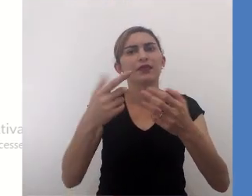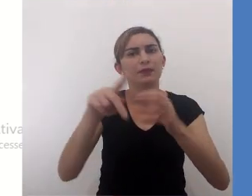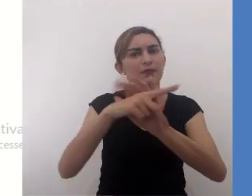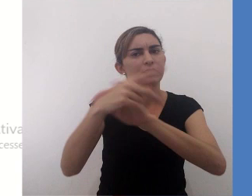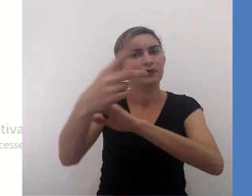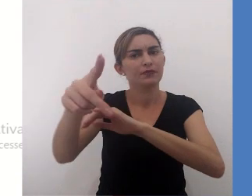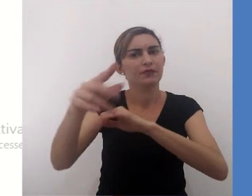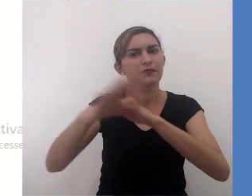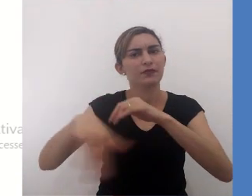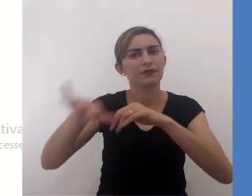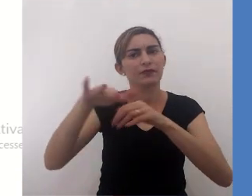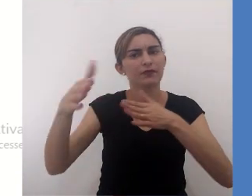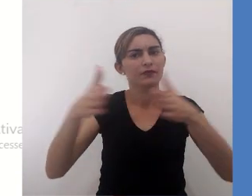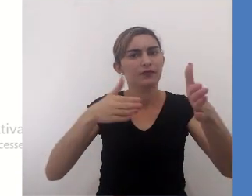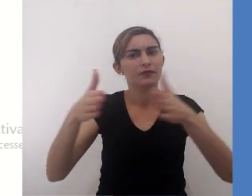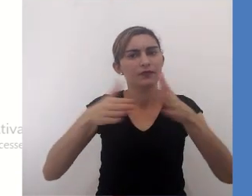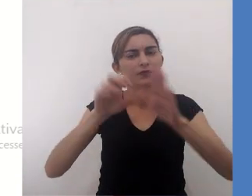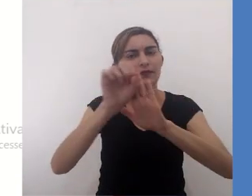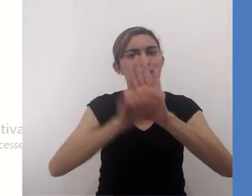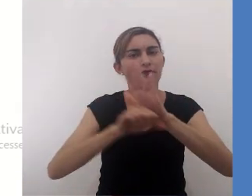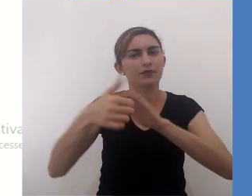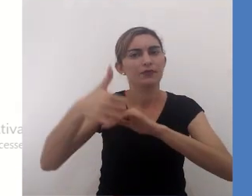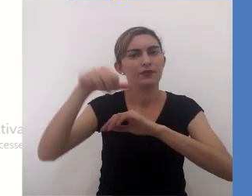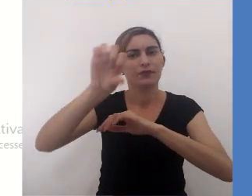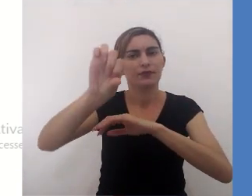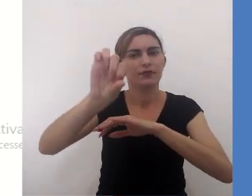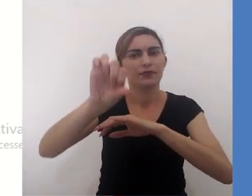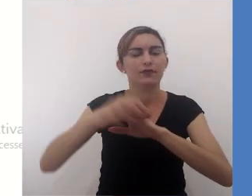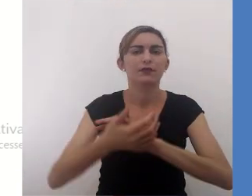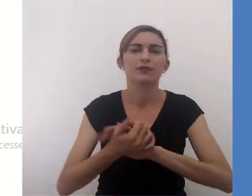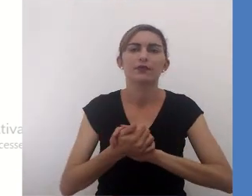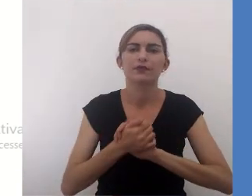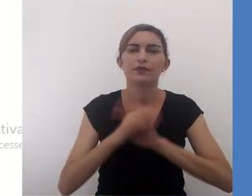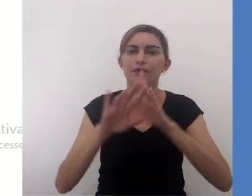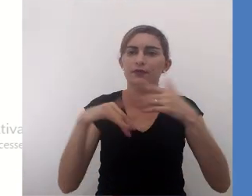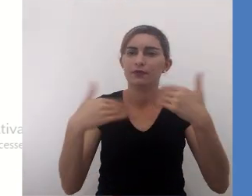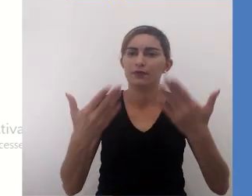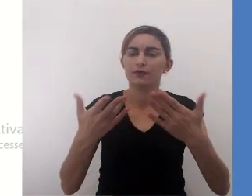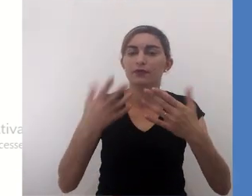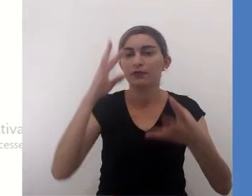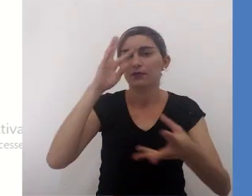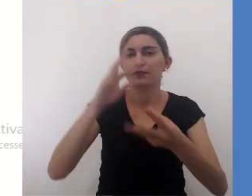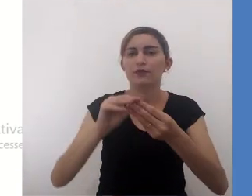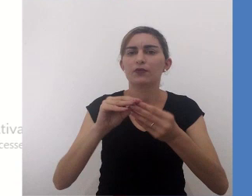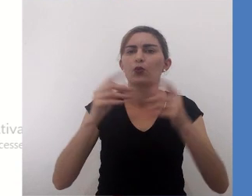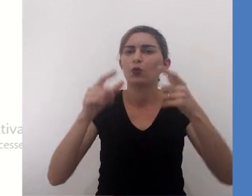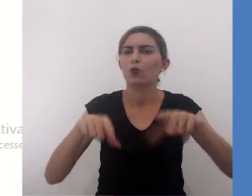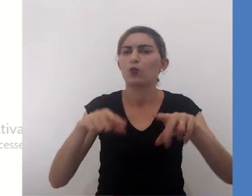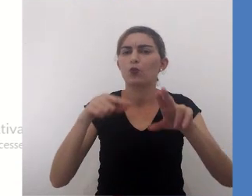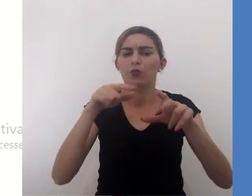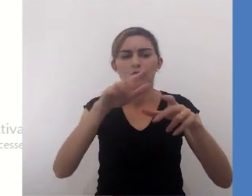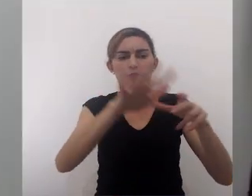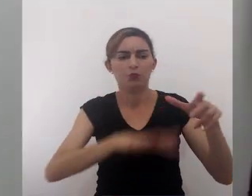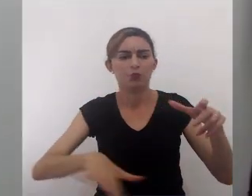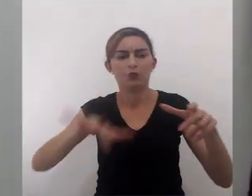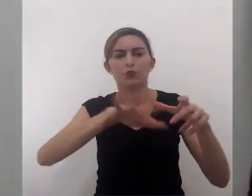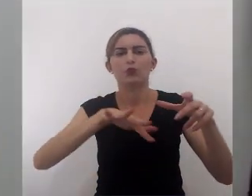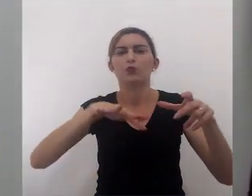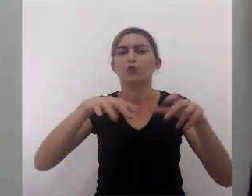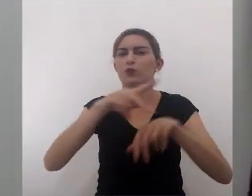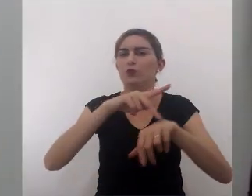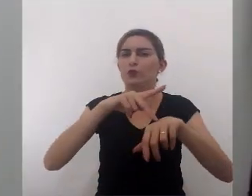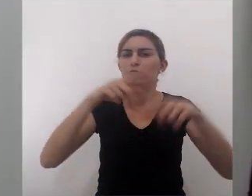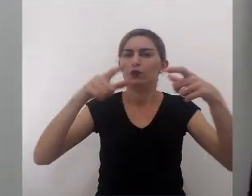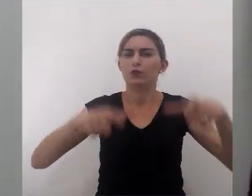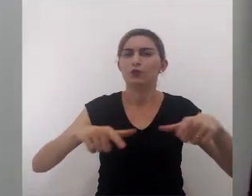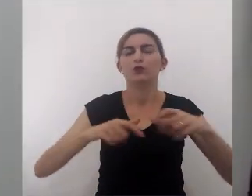ele, durante o século XIX, a noção de unidade territorial e